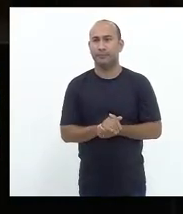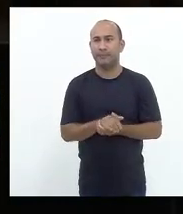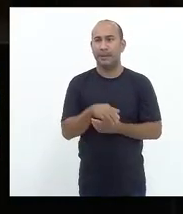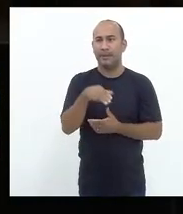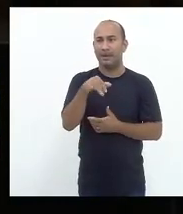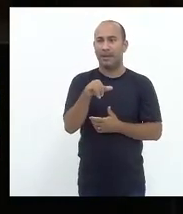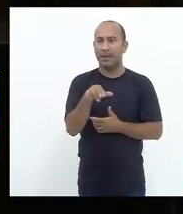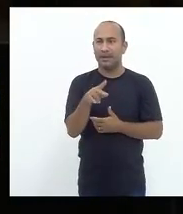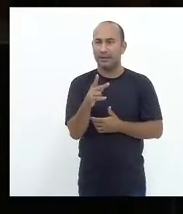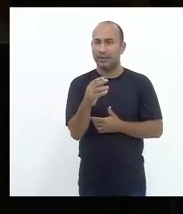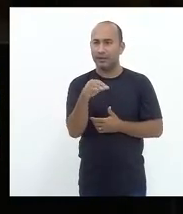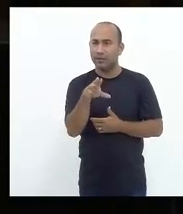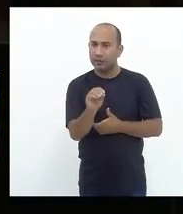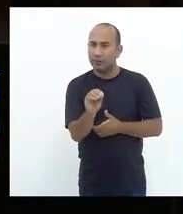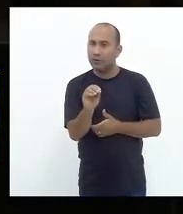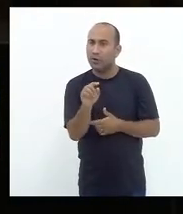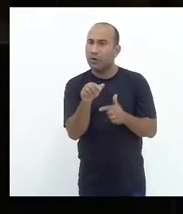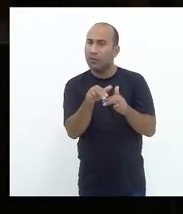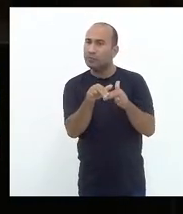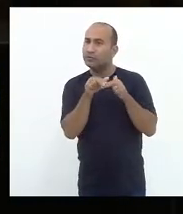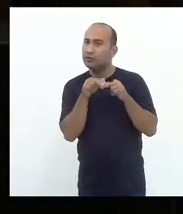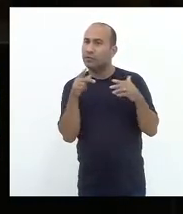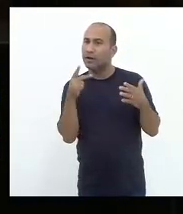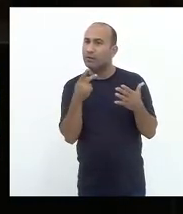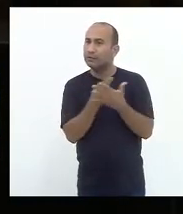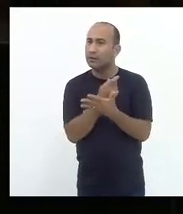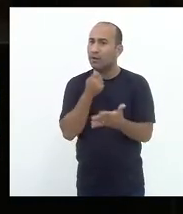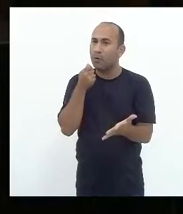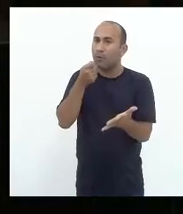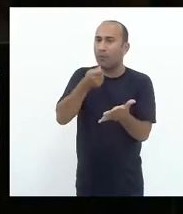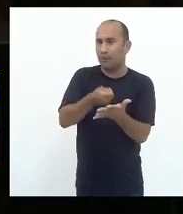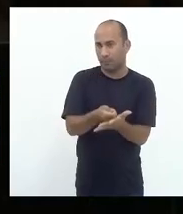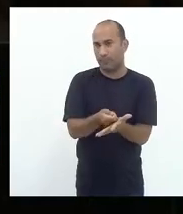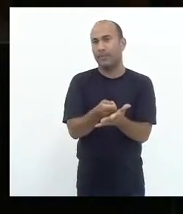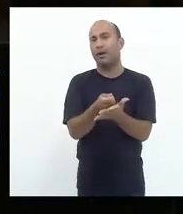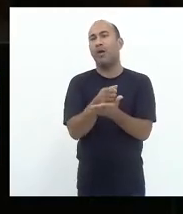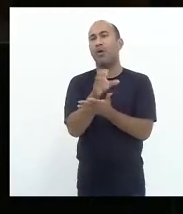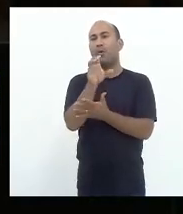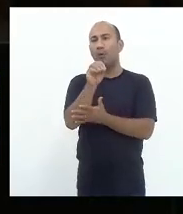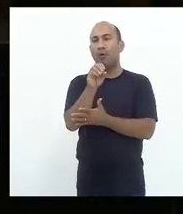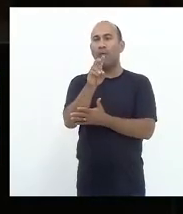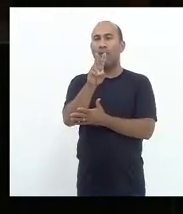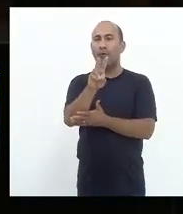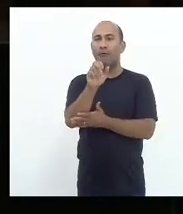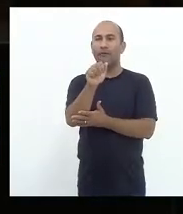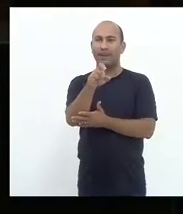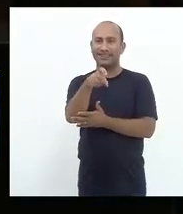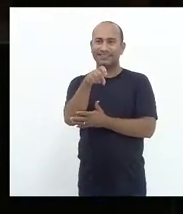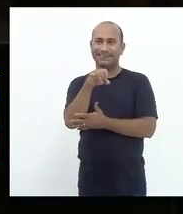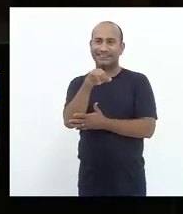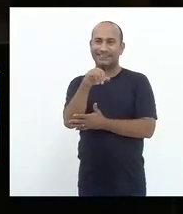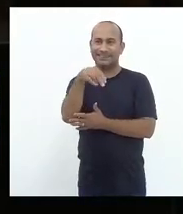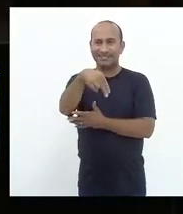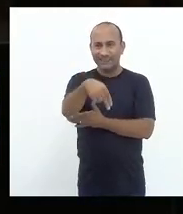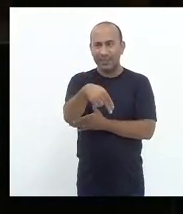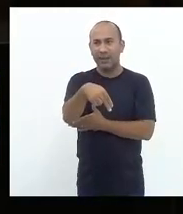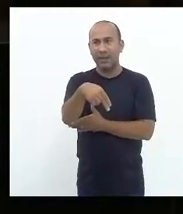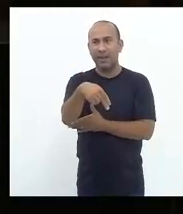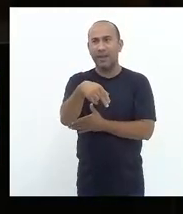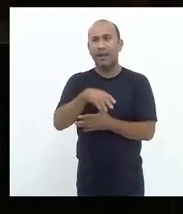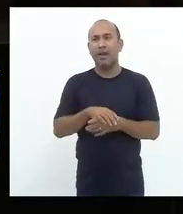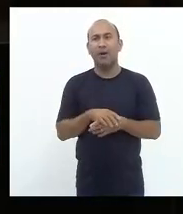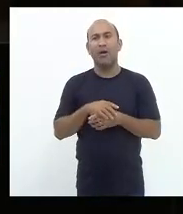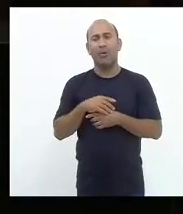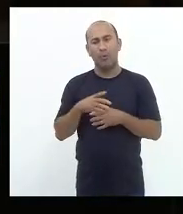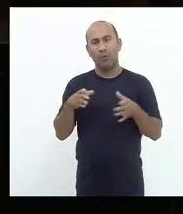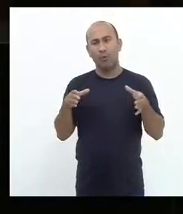Marinho com relação à compra da Covaxin? O governo Bolsonaro sabia que